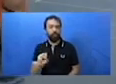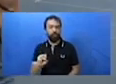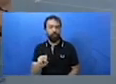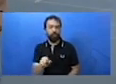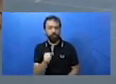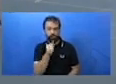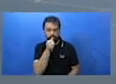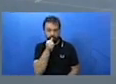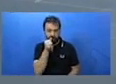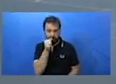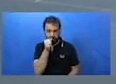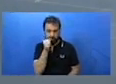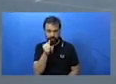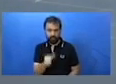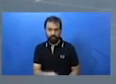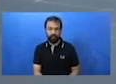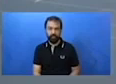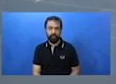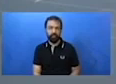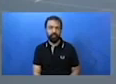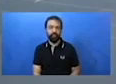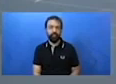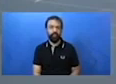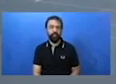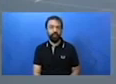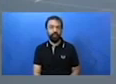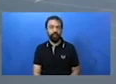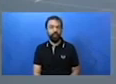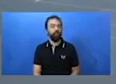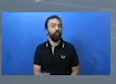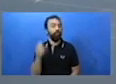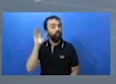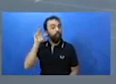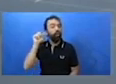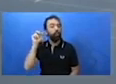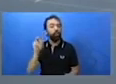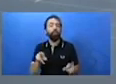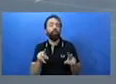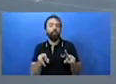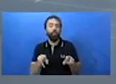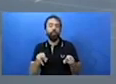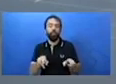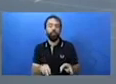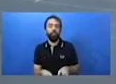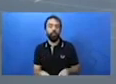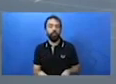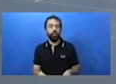como em morcego, e S, como em sangrar, têm o mesmo som, representado